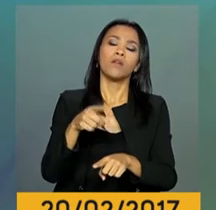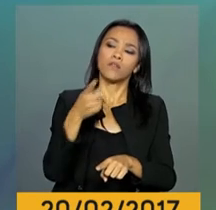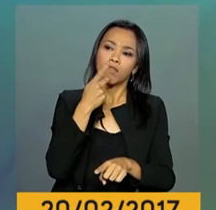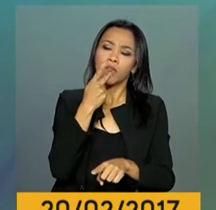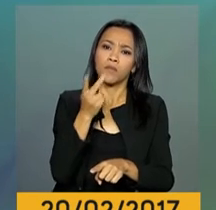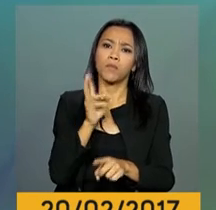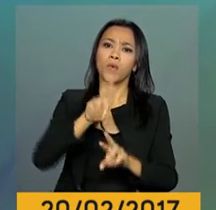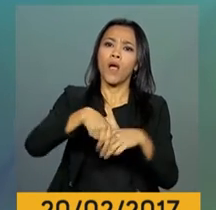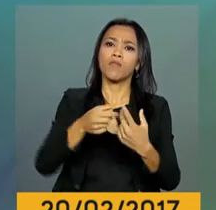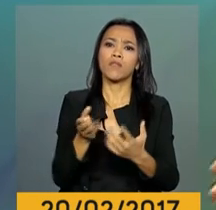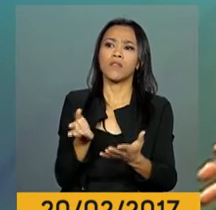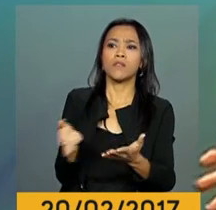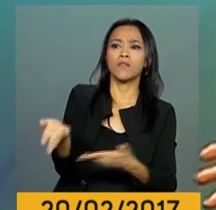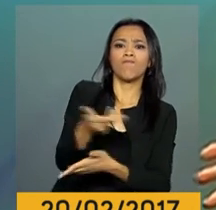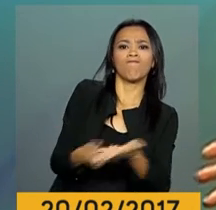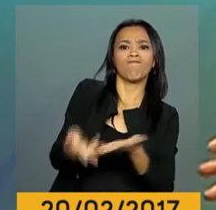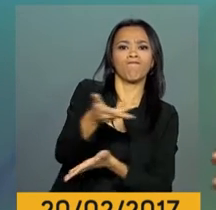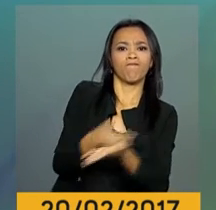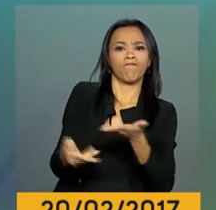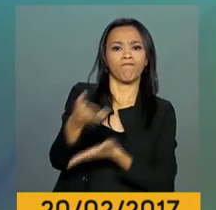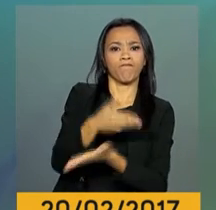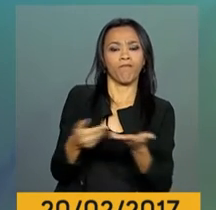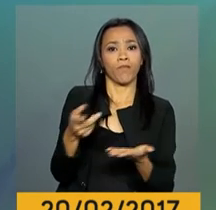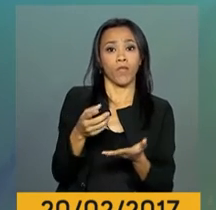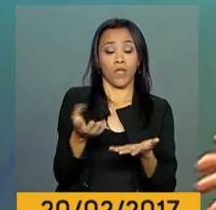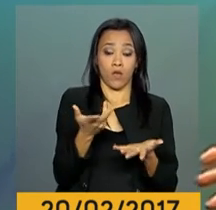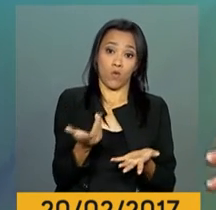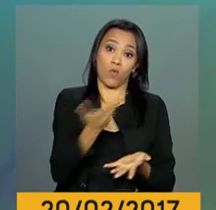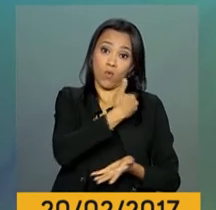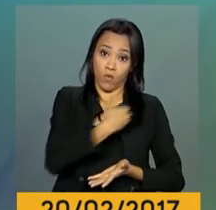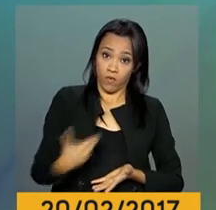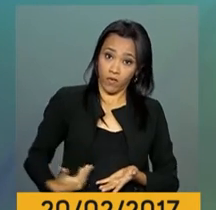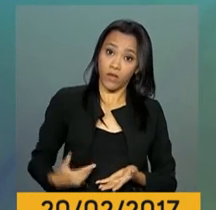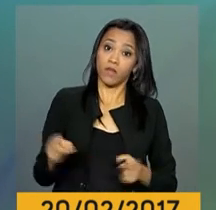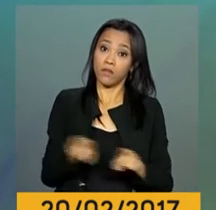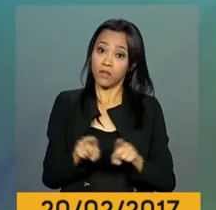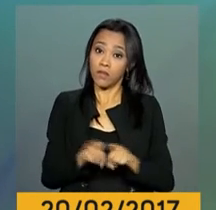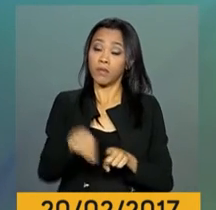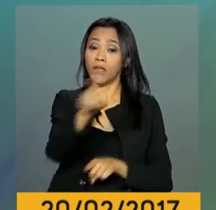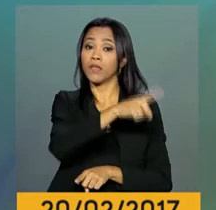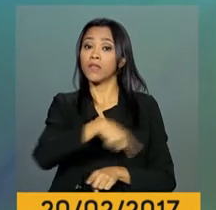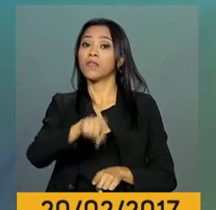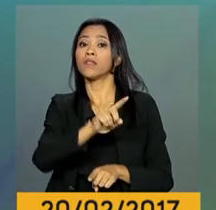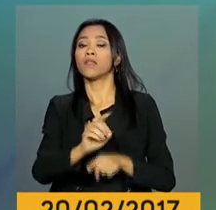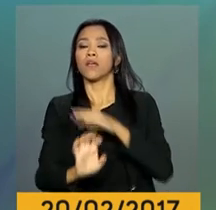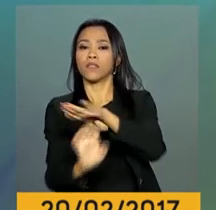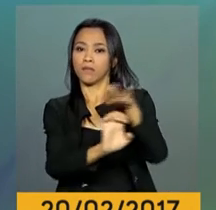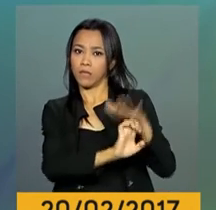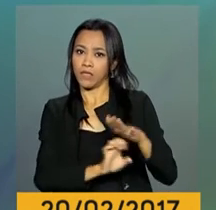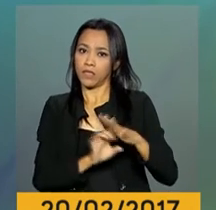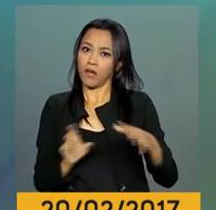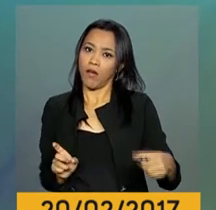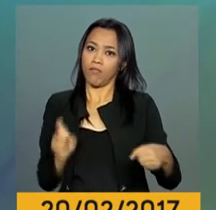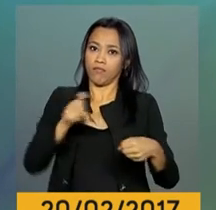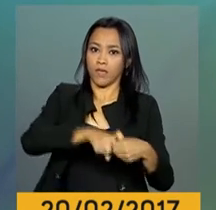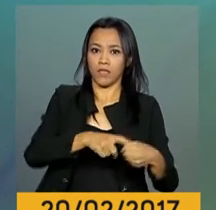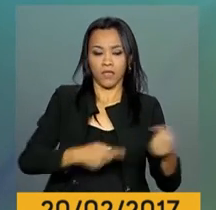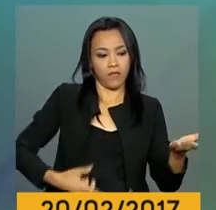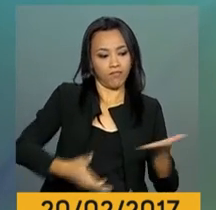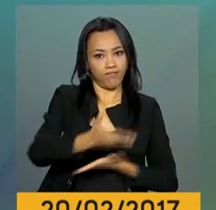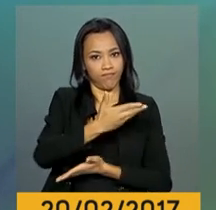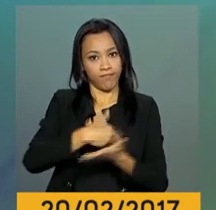interação entre o poder público e o setor privado, não é? É o setor privado que